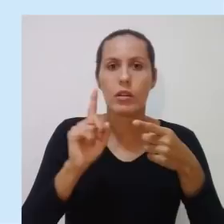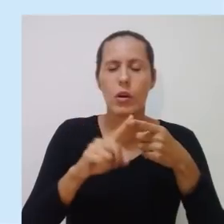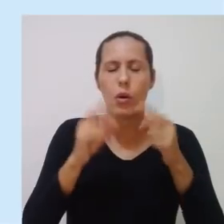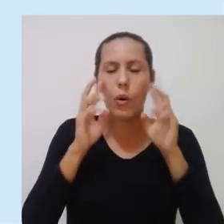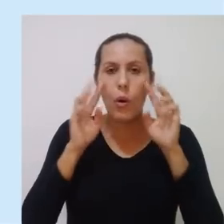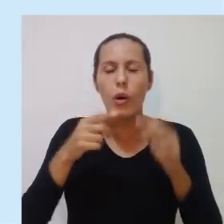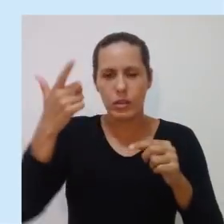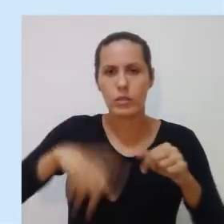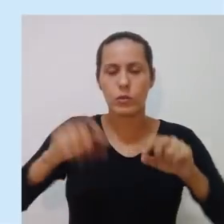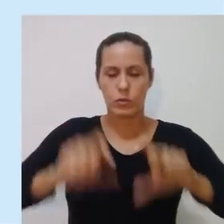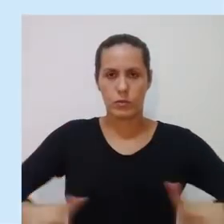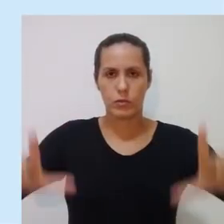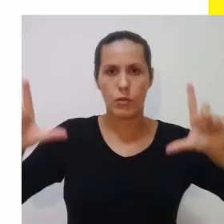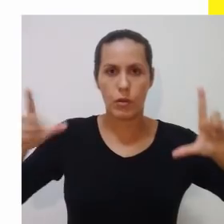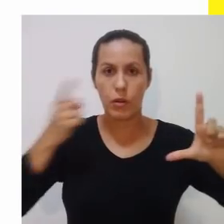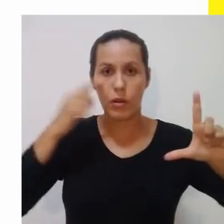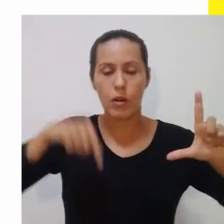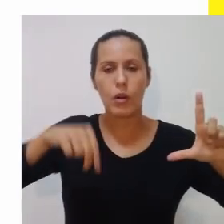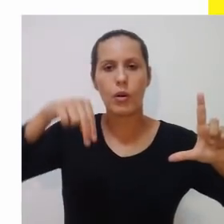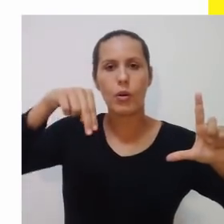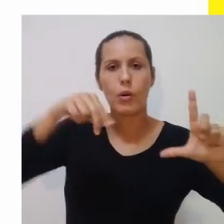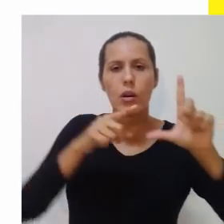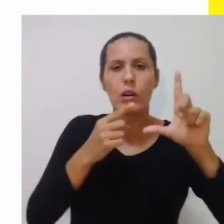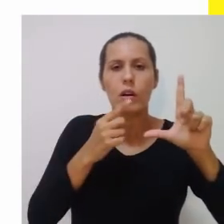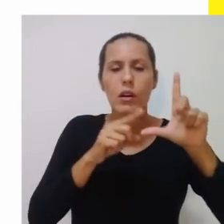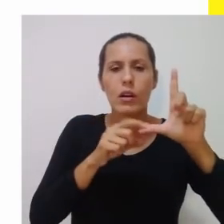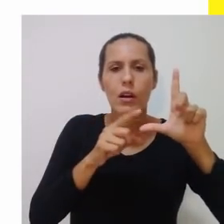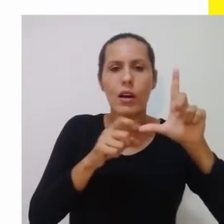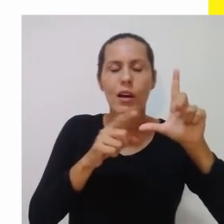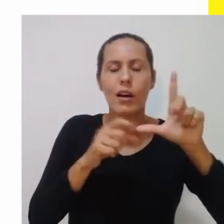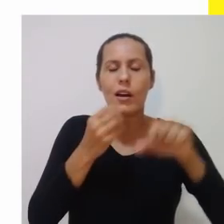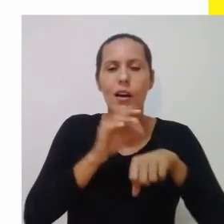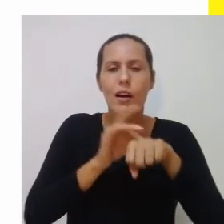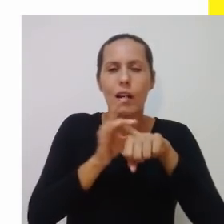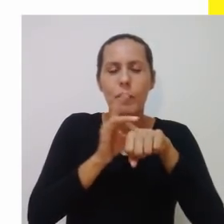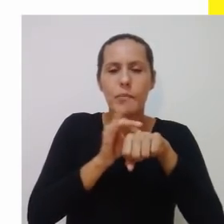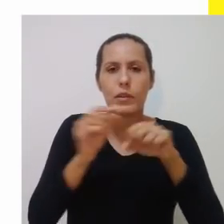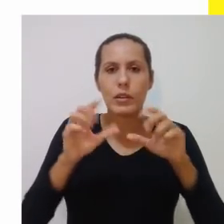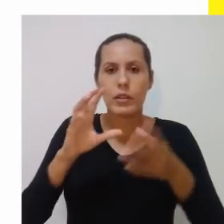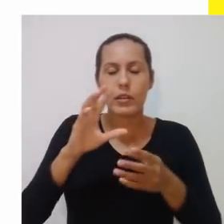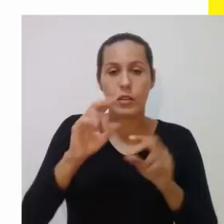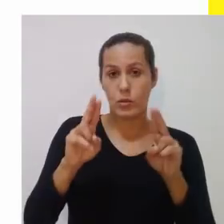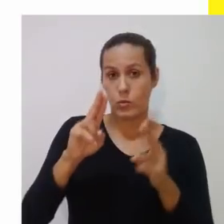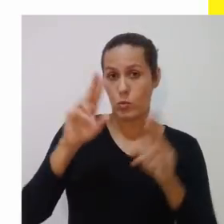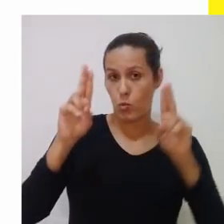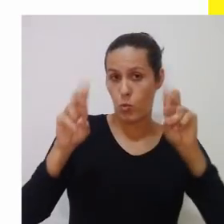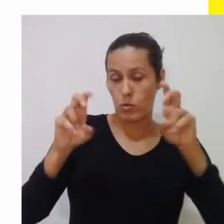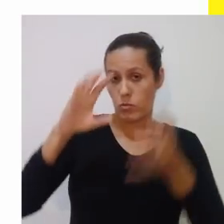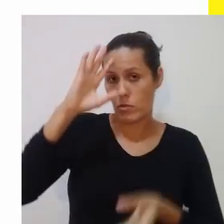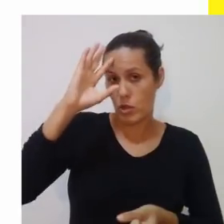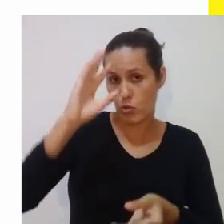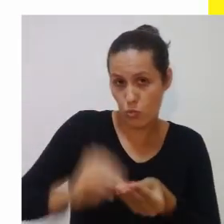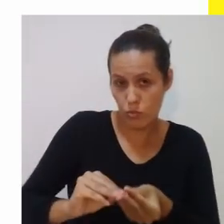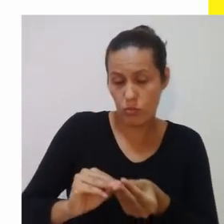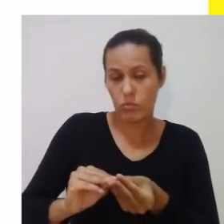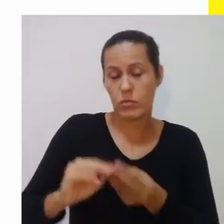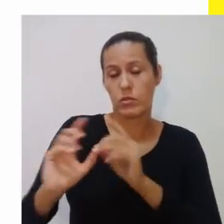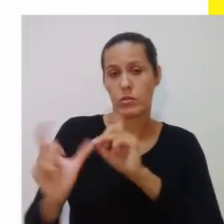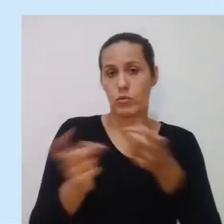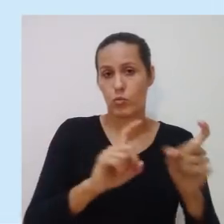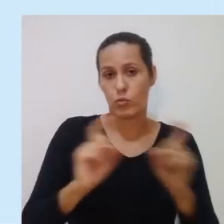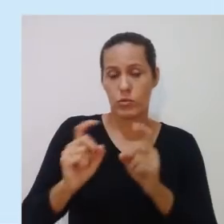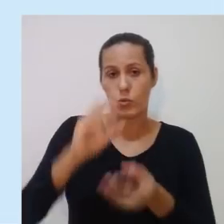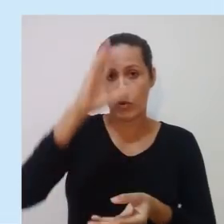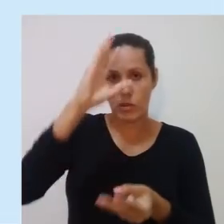segunda linha. Olhe para a tela de novo, veja que está em negrito. Resumir o assunto que será discutido. Vem